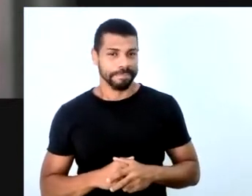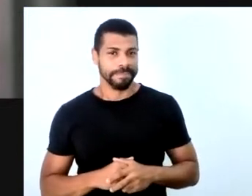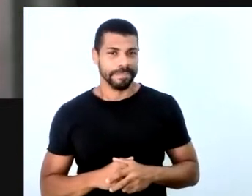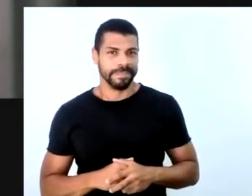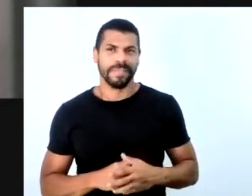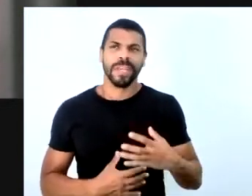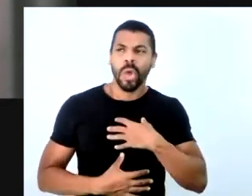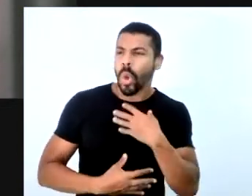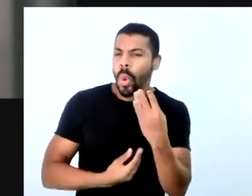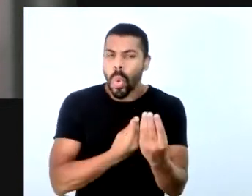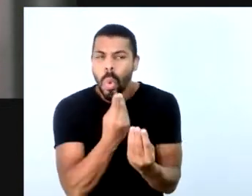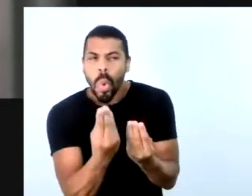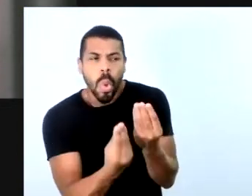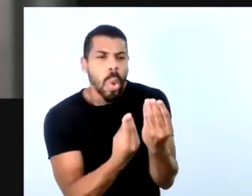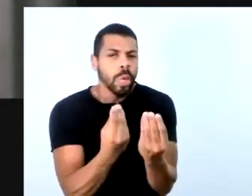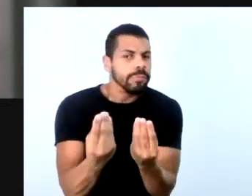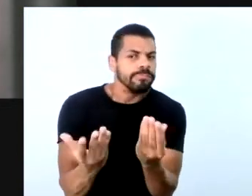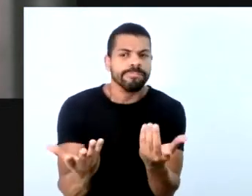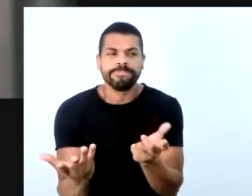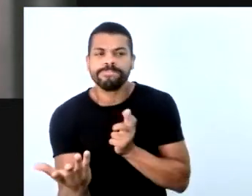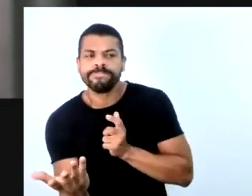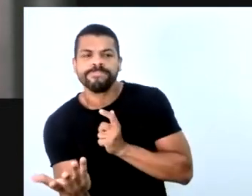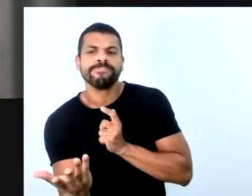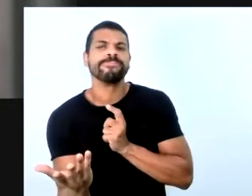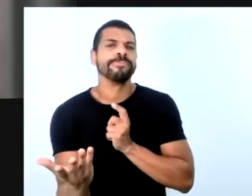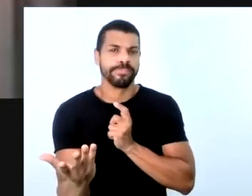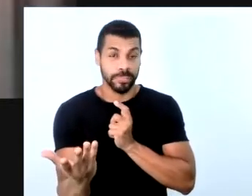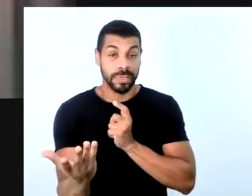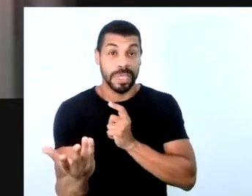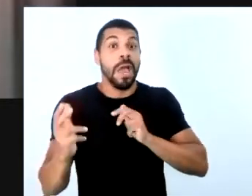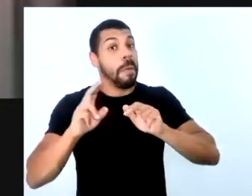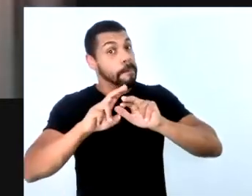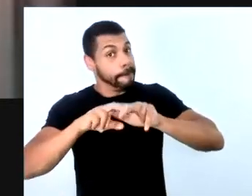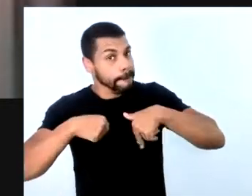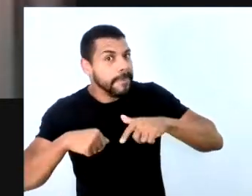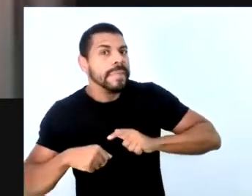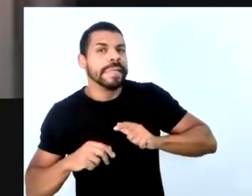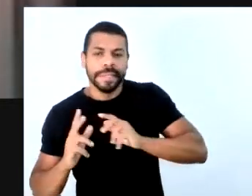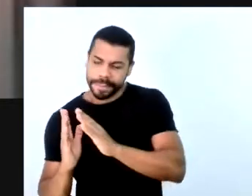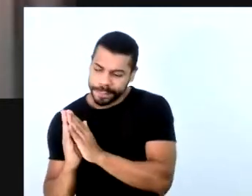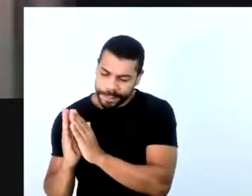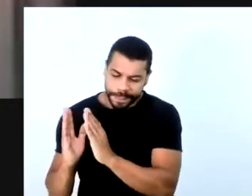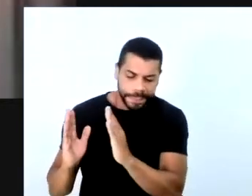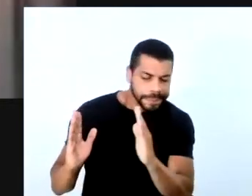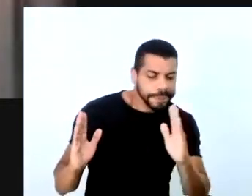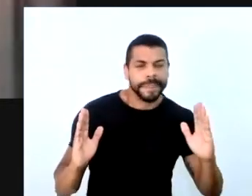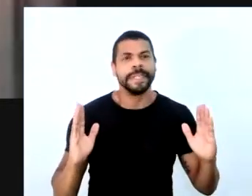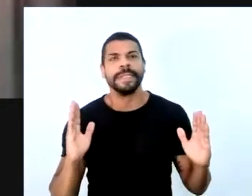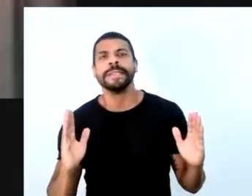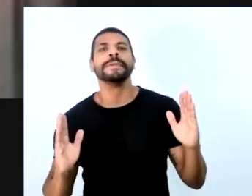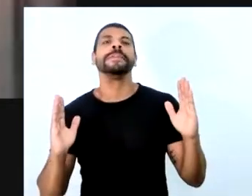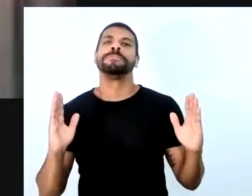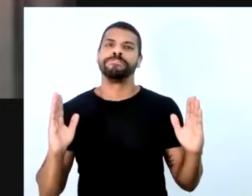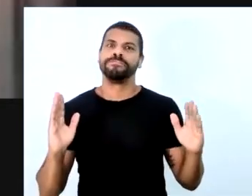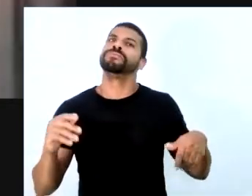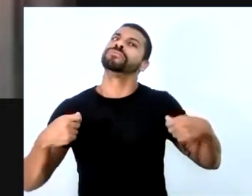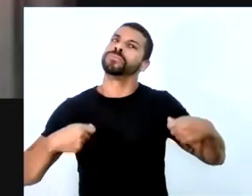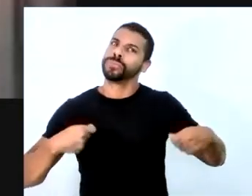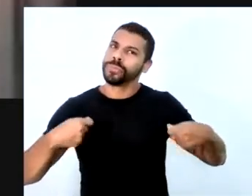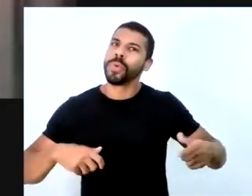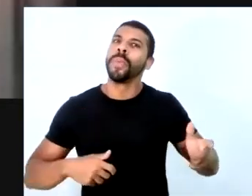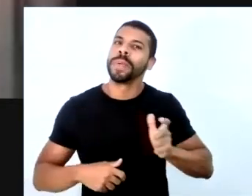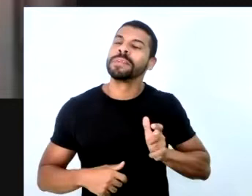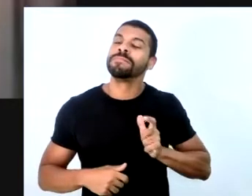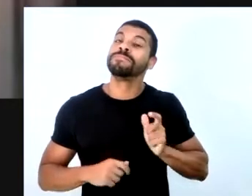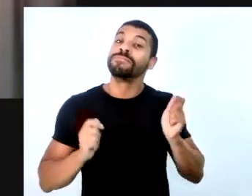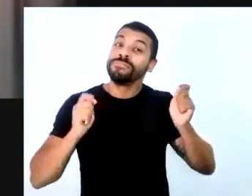interessante. Então, eu tive tempo, que é uma coisa muito rara, né? Você poder esticar. Então, a gente esticou o tempo da